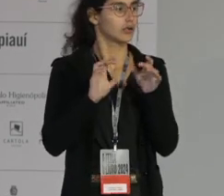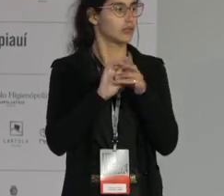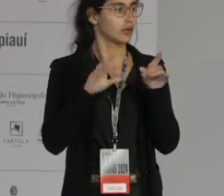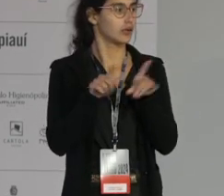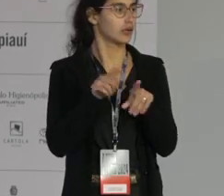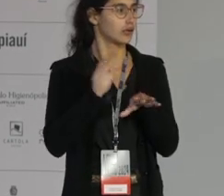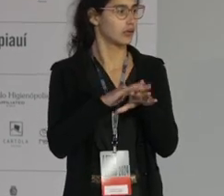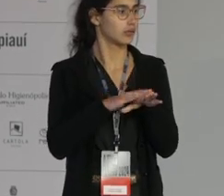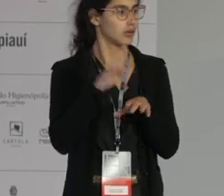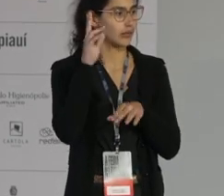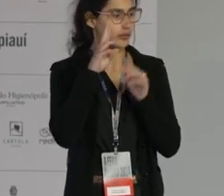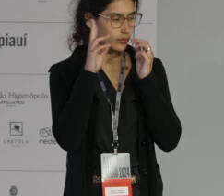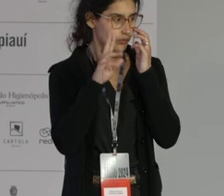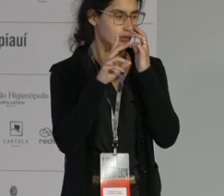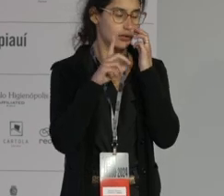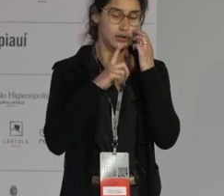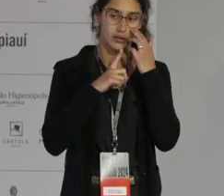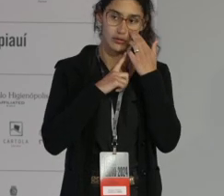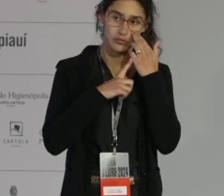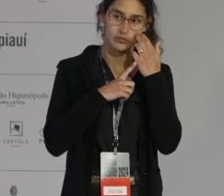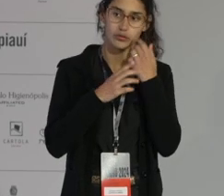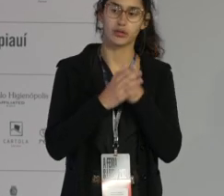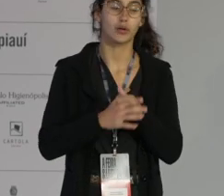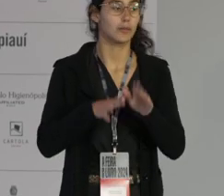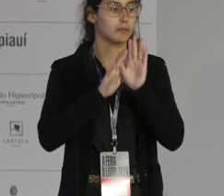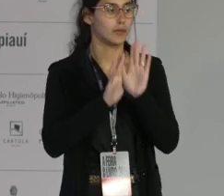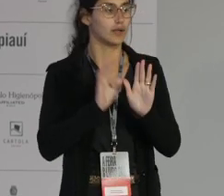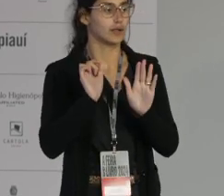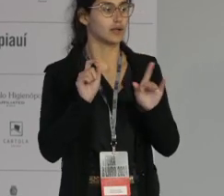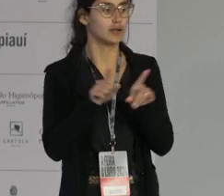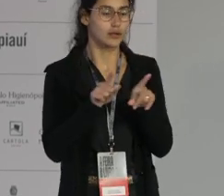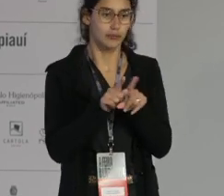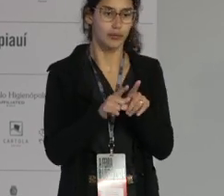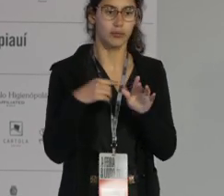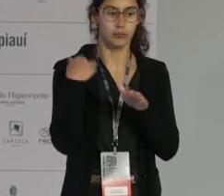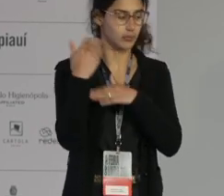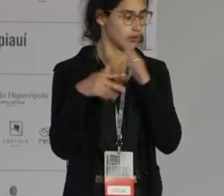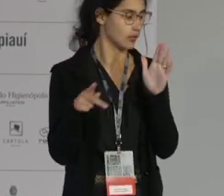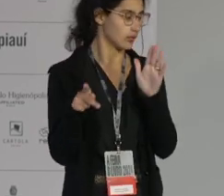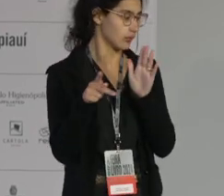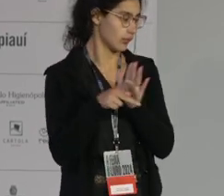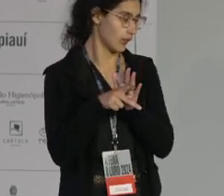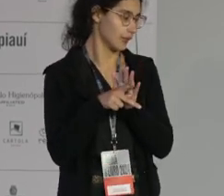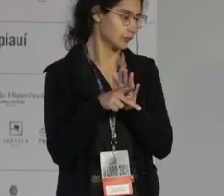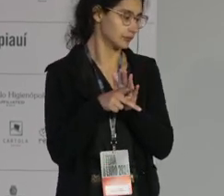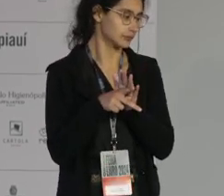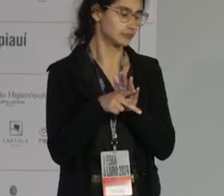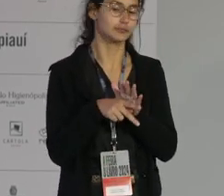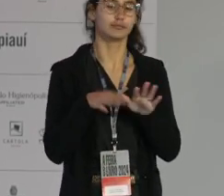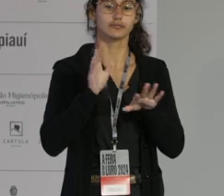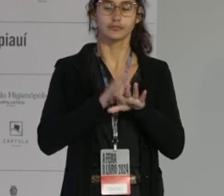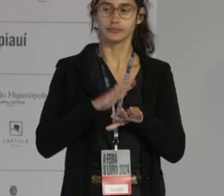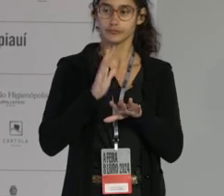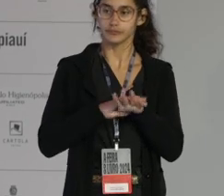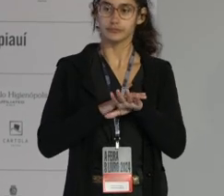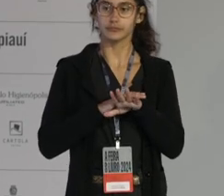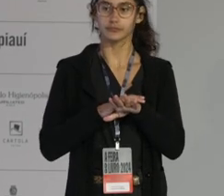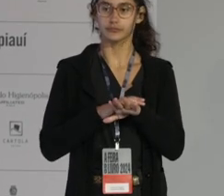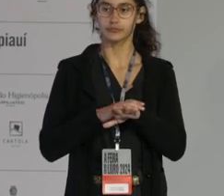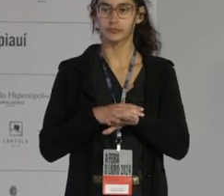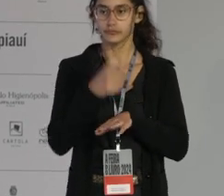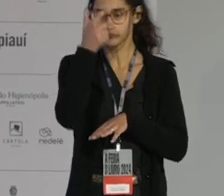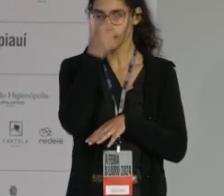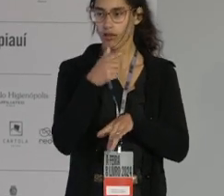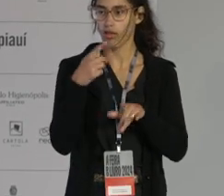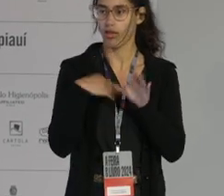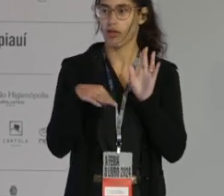assim, com a história da feiura do Humberto Eco, mas que, por um processo de edição furiosa, a gente